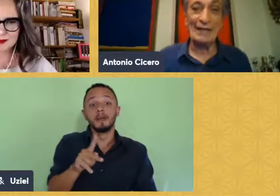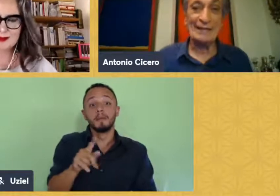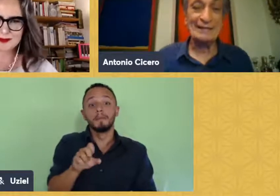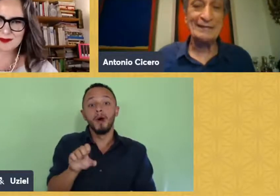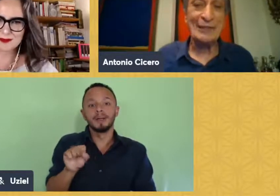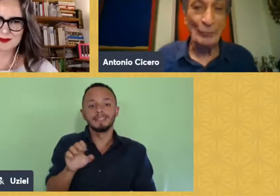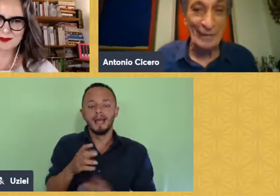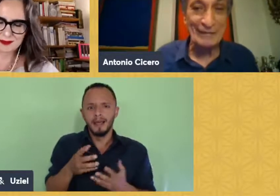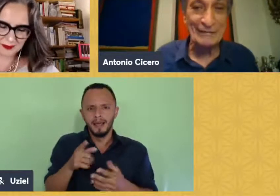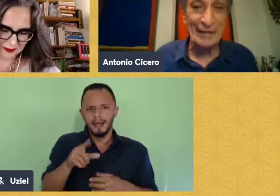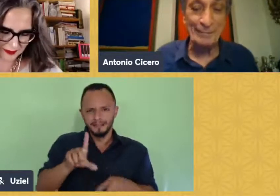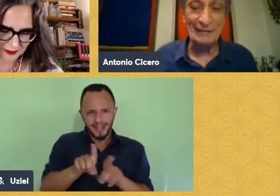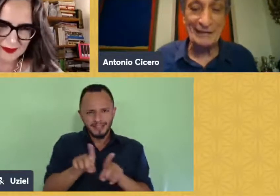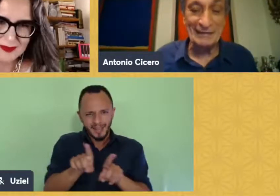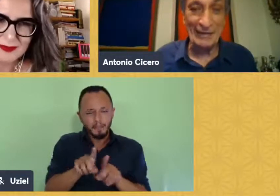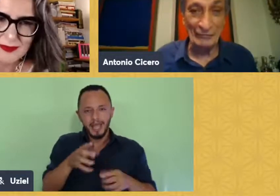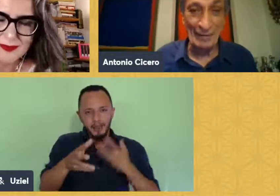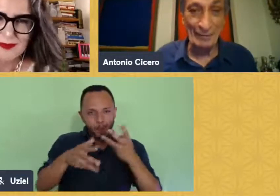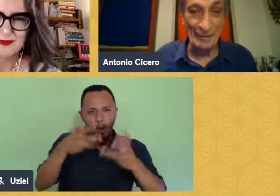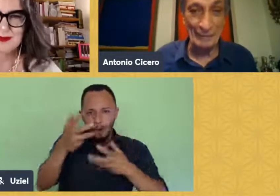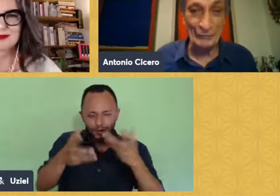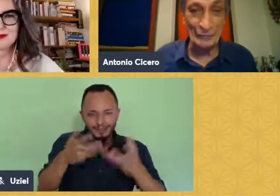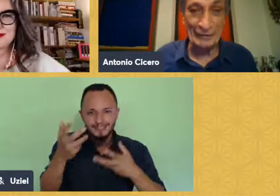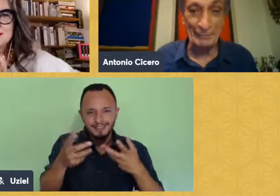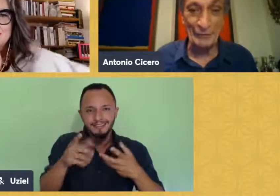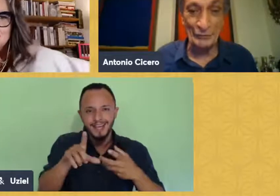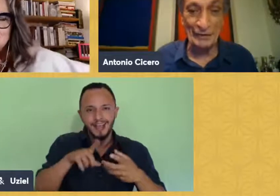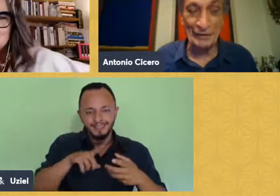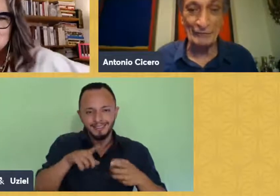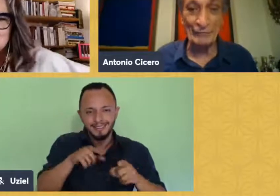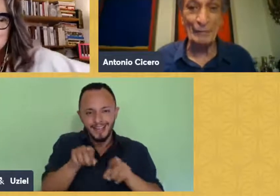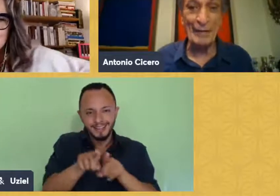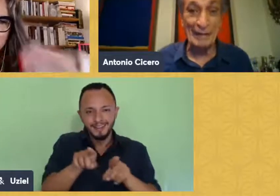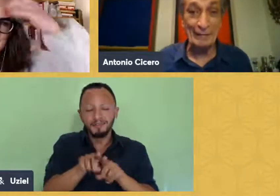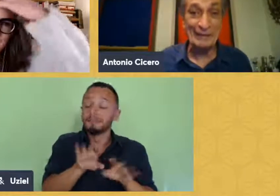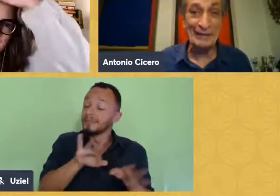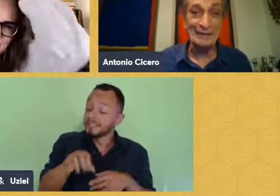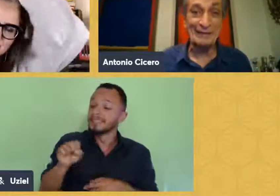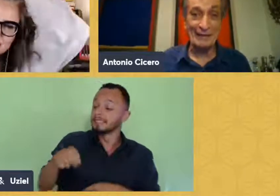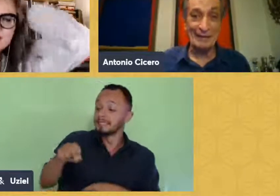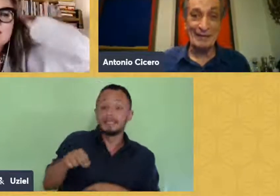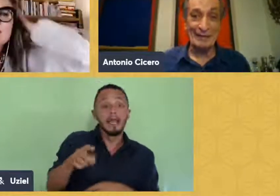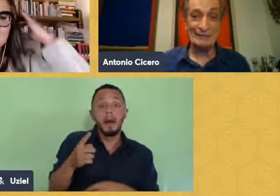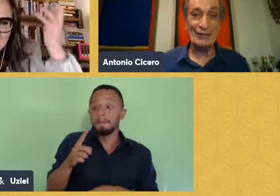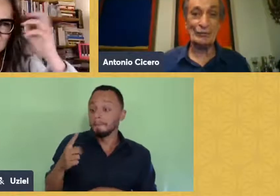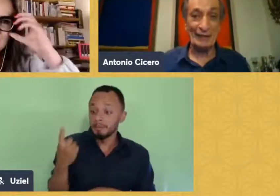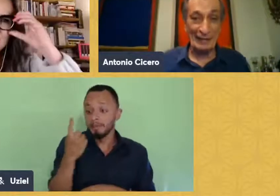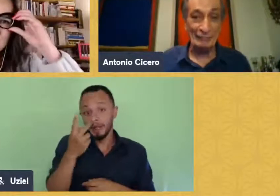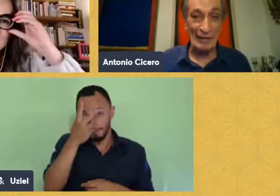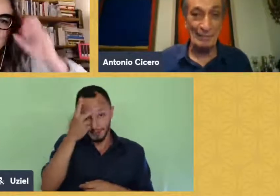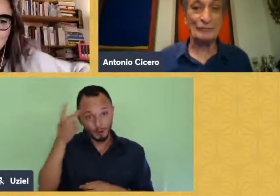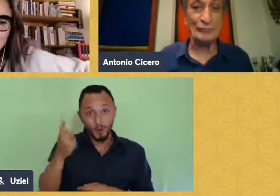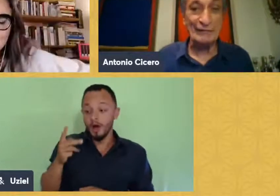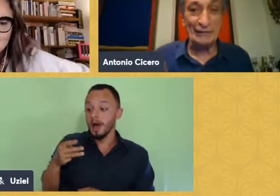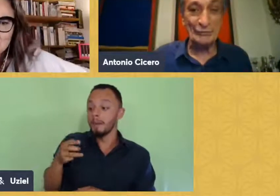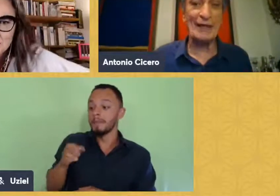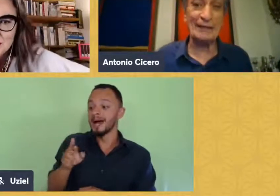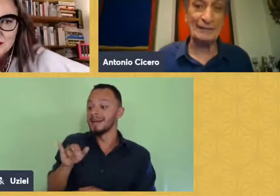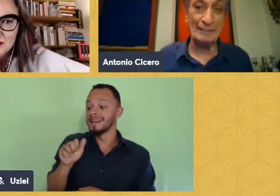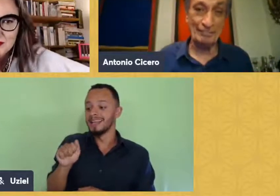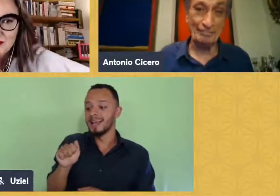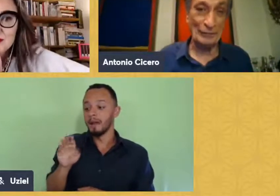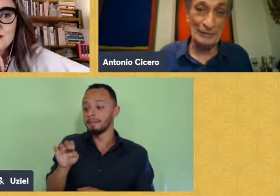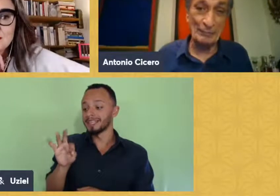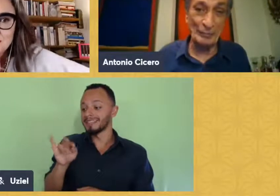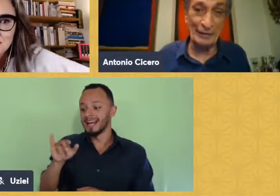gravou. Inicialmente, quem quis gravar, a primeira pessoa que pensou em gravar foi Maria Bethânia. E chegou a gravar, mas foi